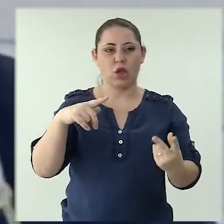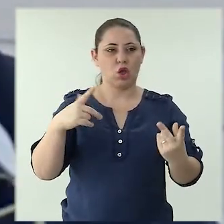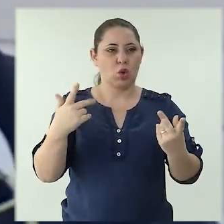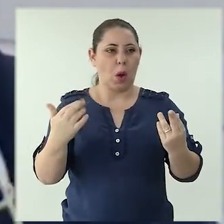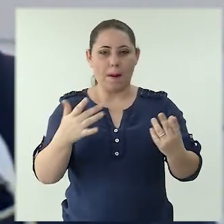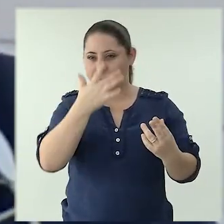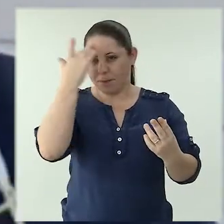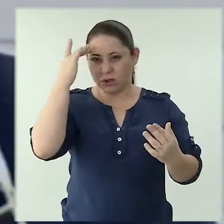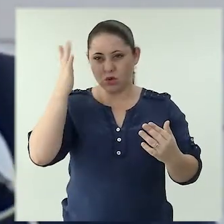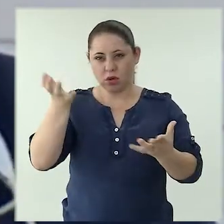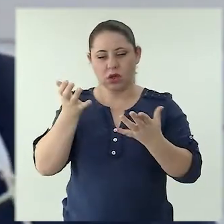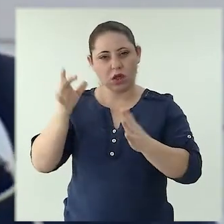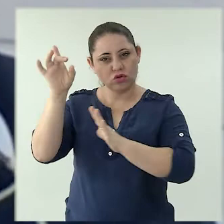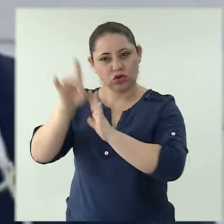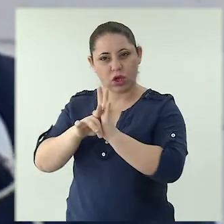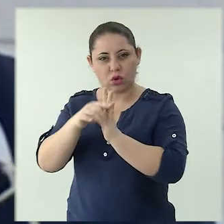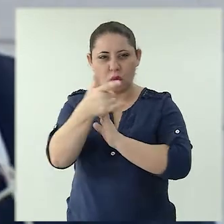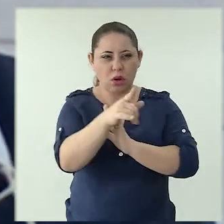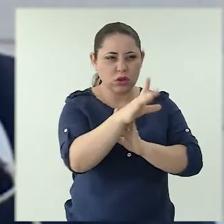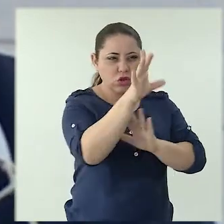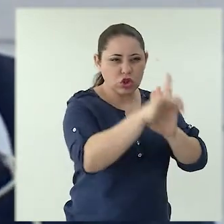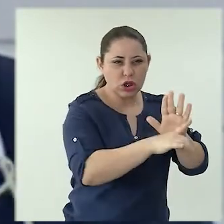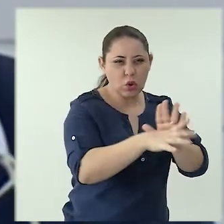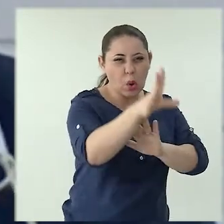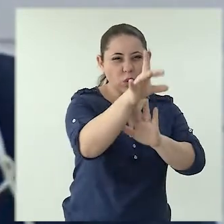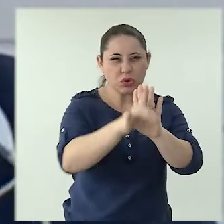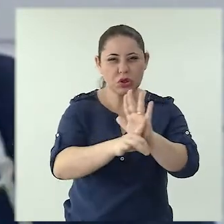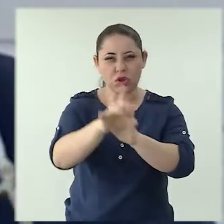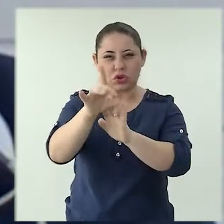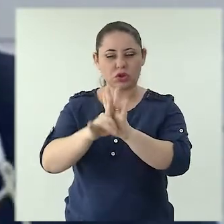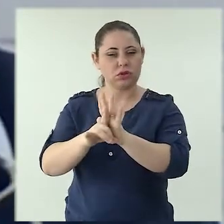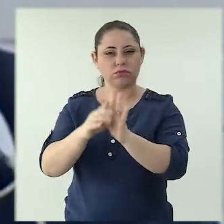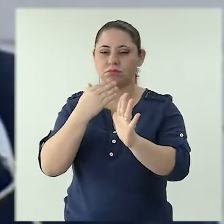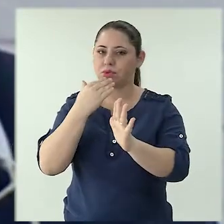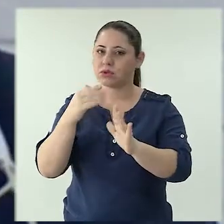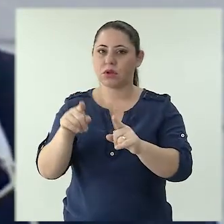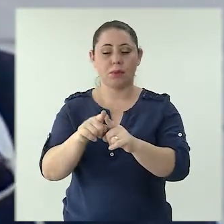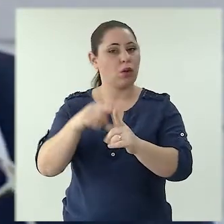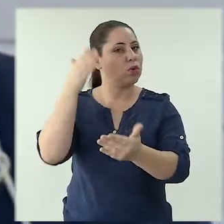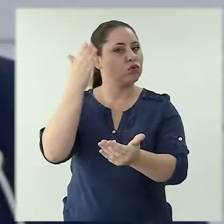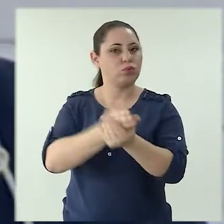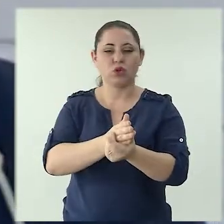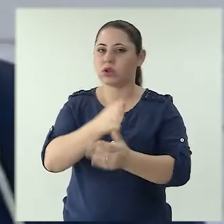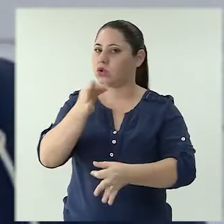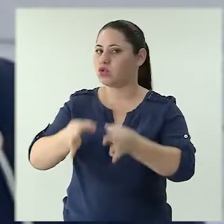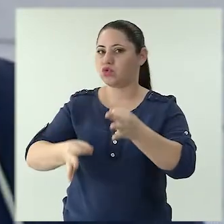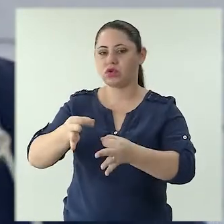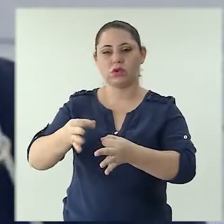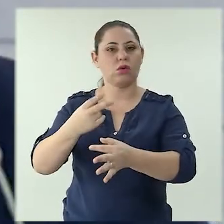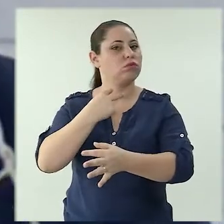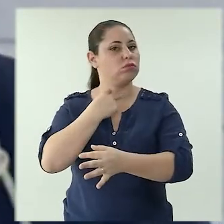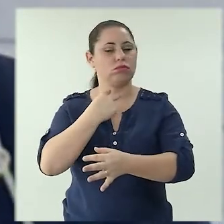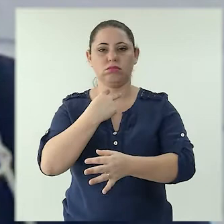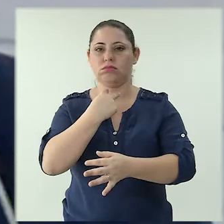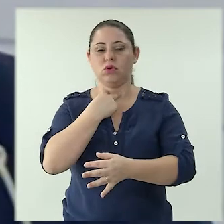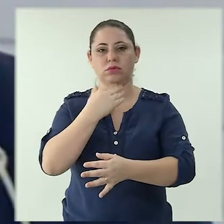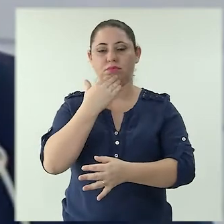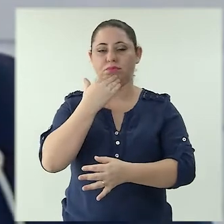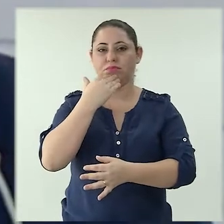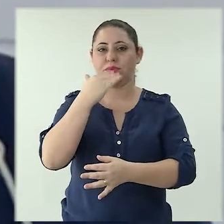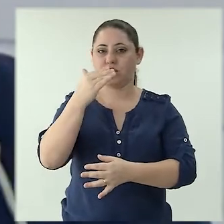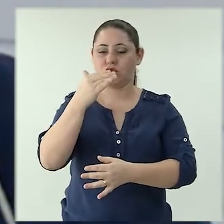do proprietário tabular da posse de quem está requerendo, e nem quem está requerendo não pode ter um processo judicial tramitando